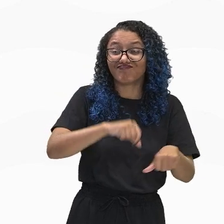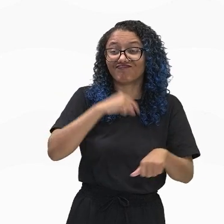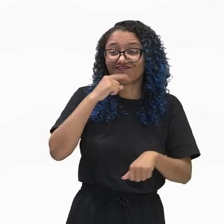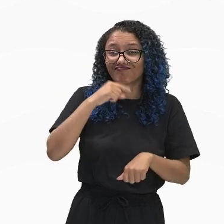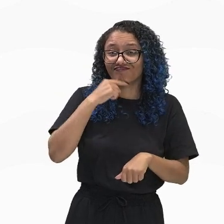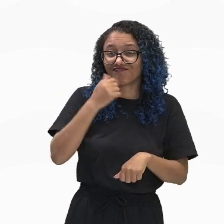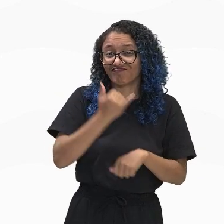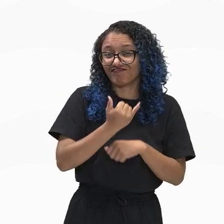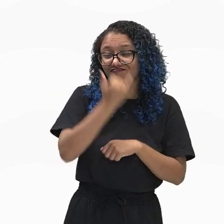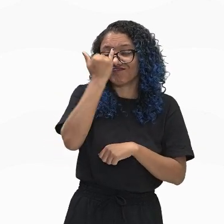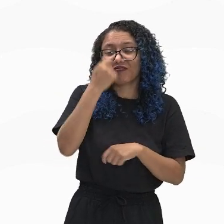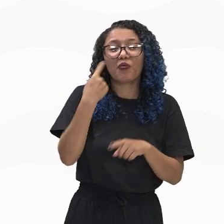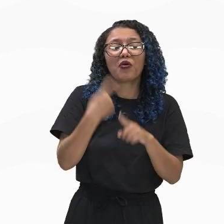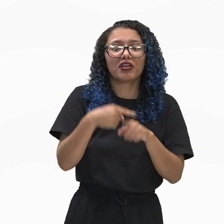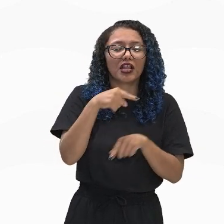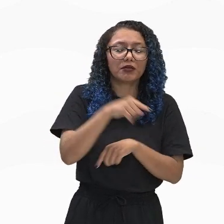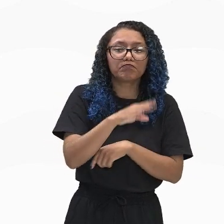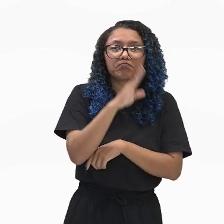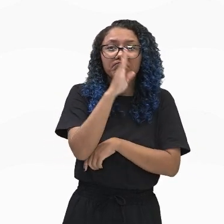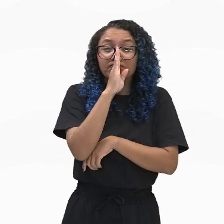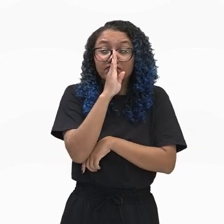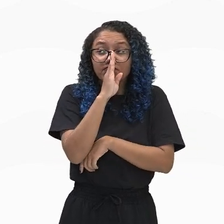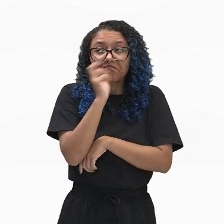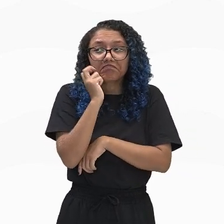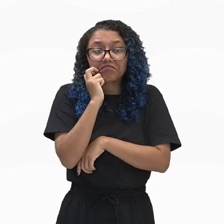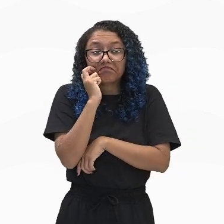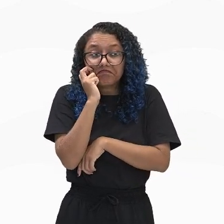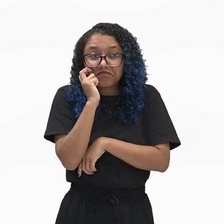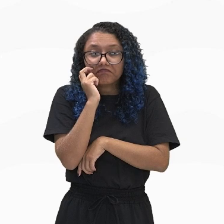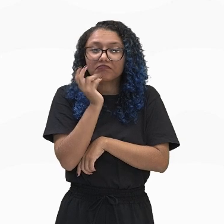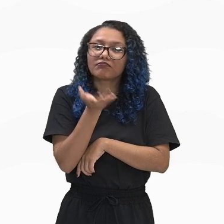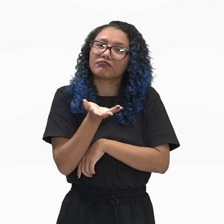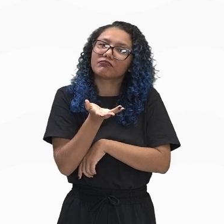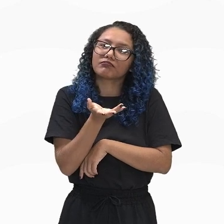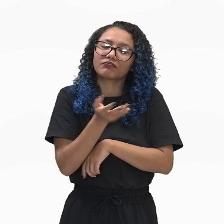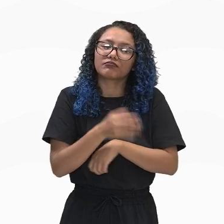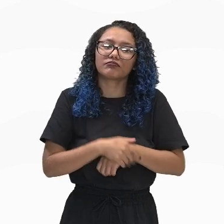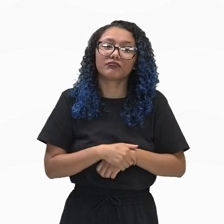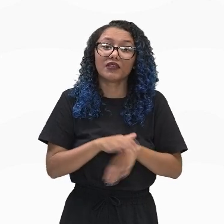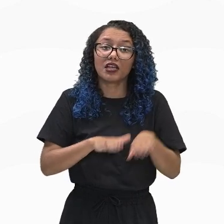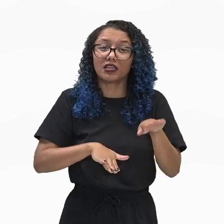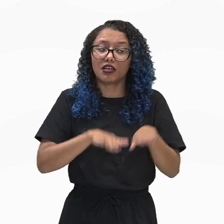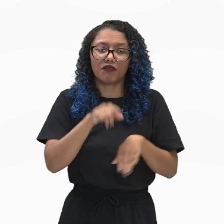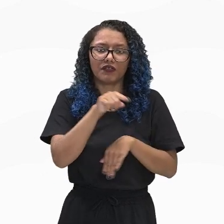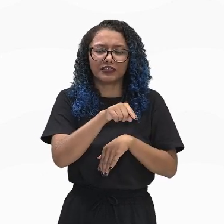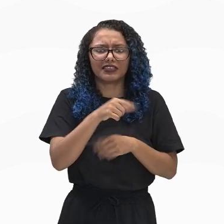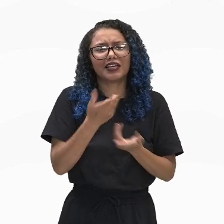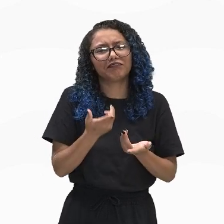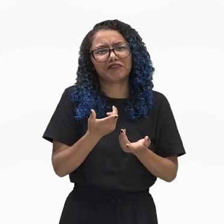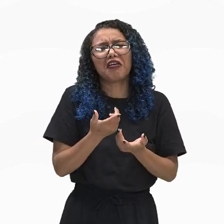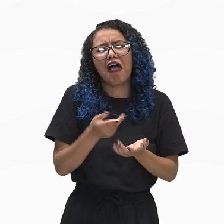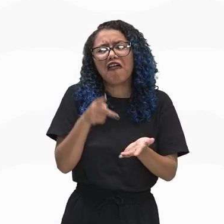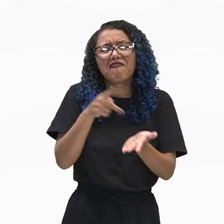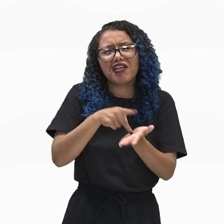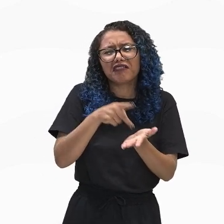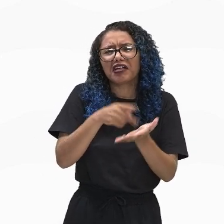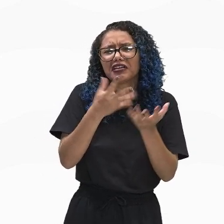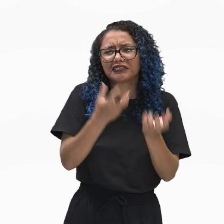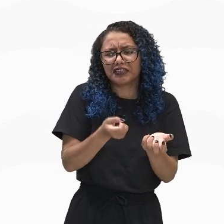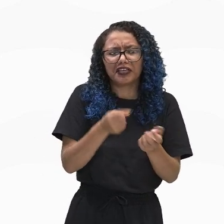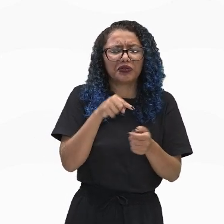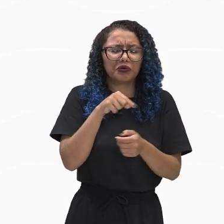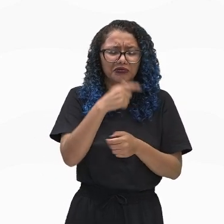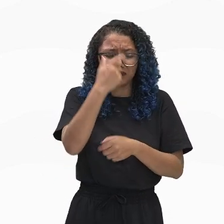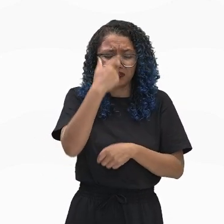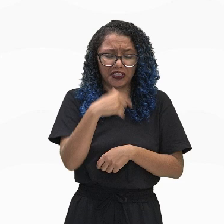como consequência, uma pessoa tímida, ela pode criar limitações sobre o assunto. Então, como eu sou tímida,